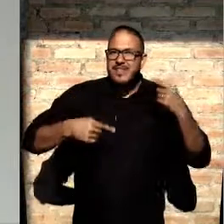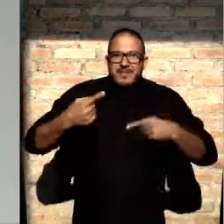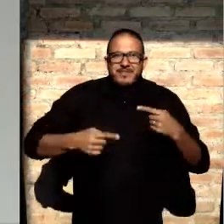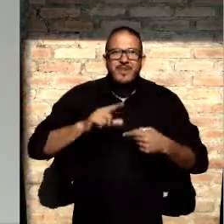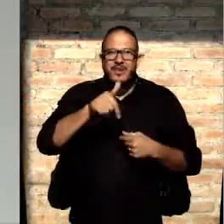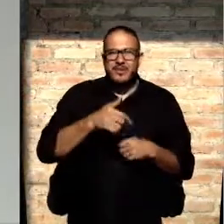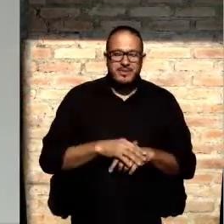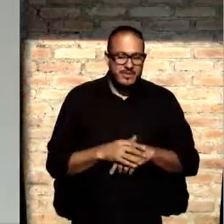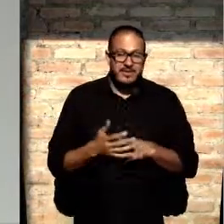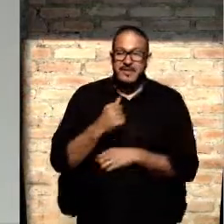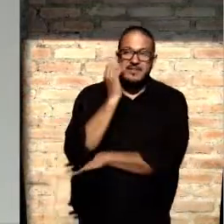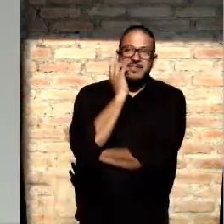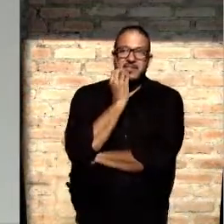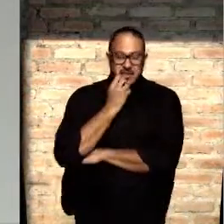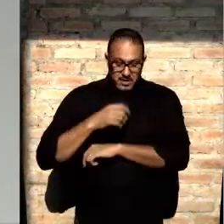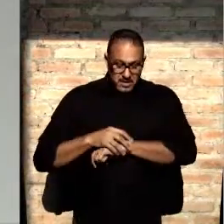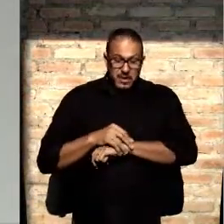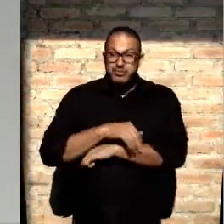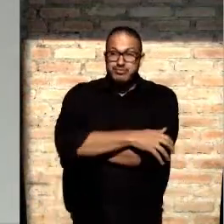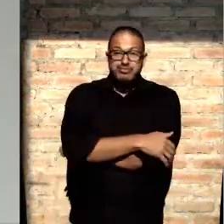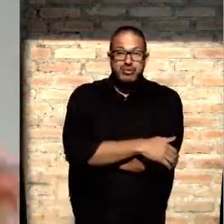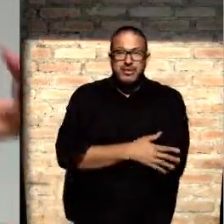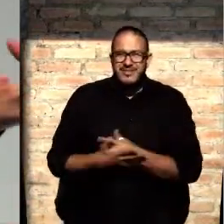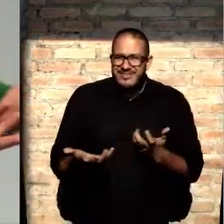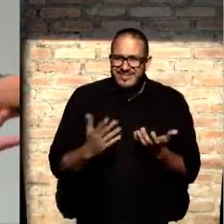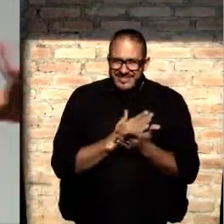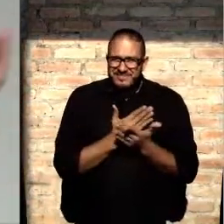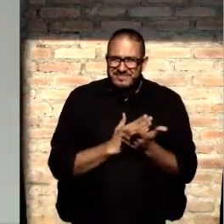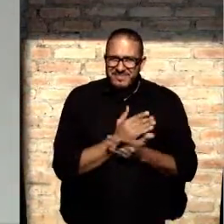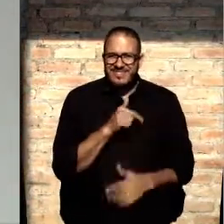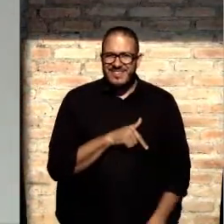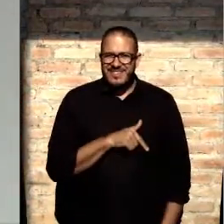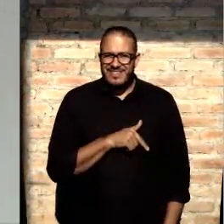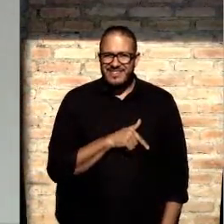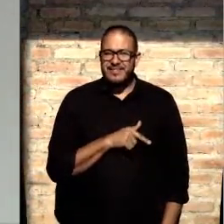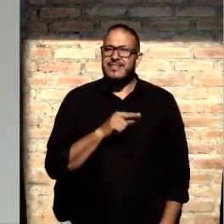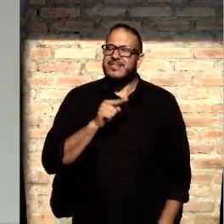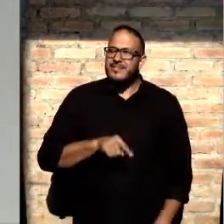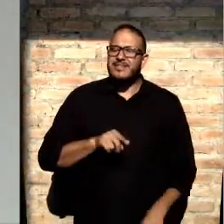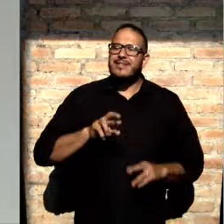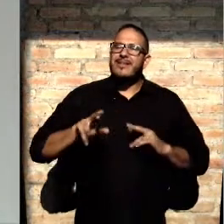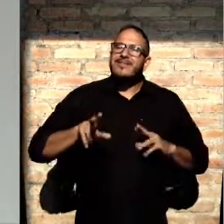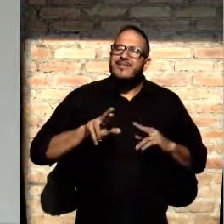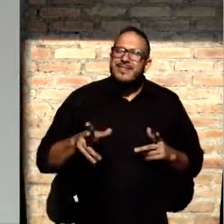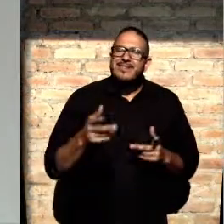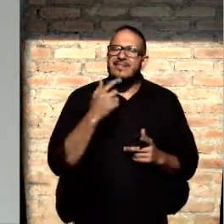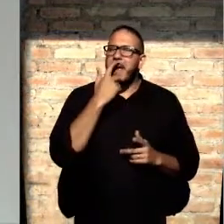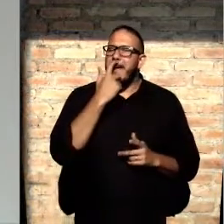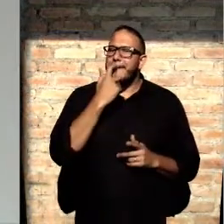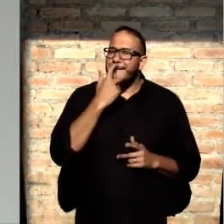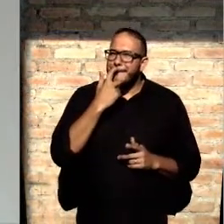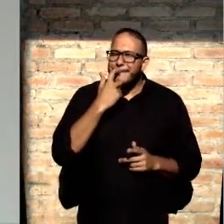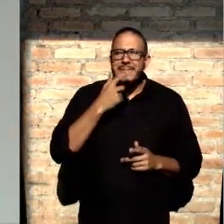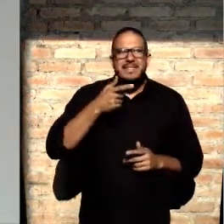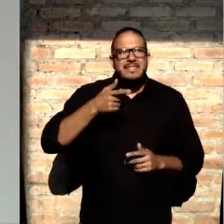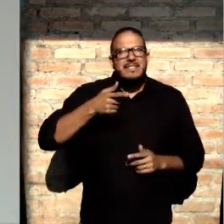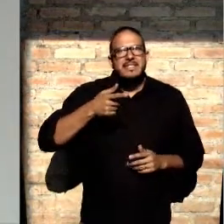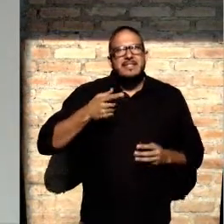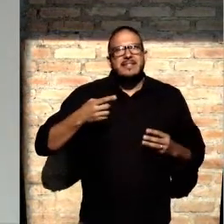a pessoa querendo ir embora então essa essa nossa